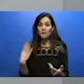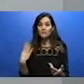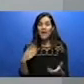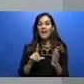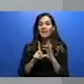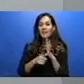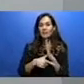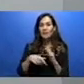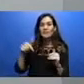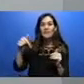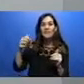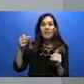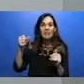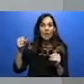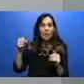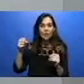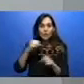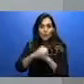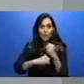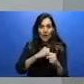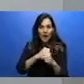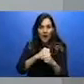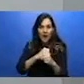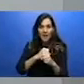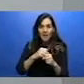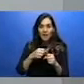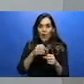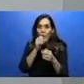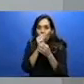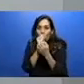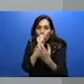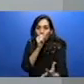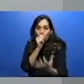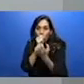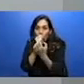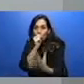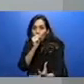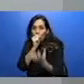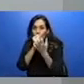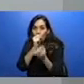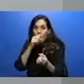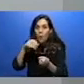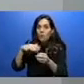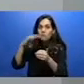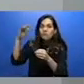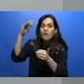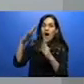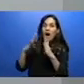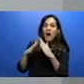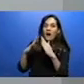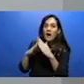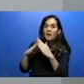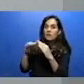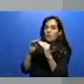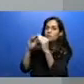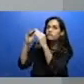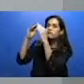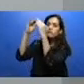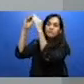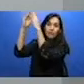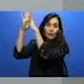ele amarra milhares de balões na casa dele e vai viajar, fazendo com que ela voe para a viagem dos seus sonhos.